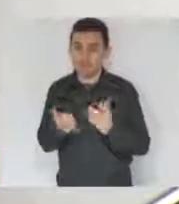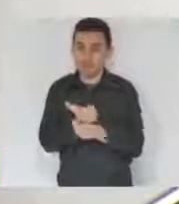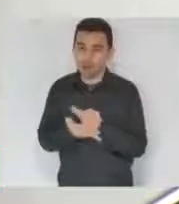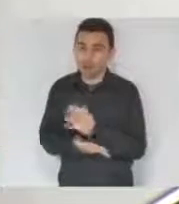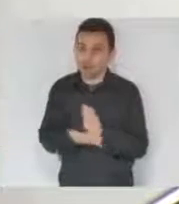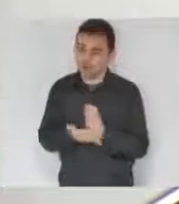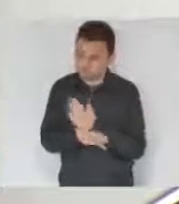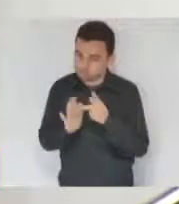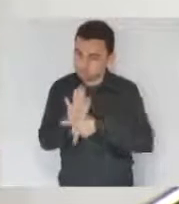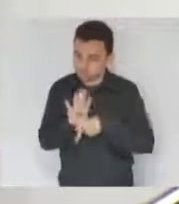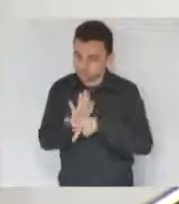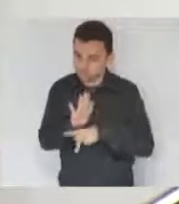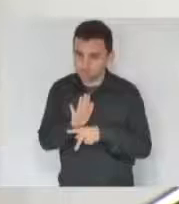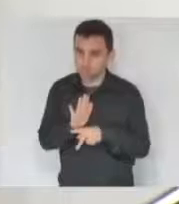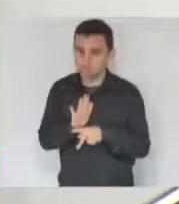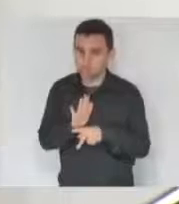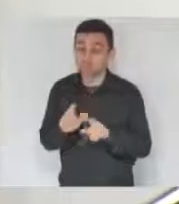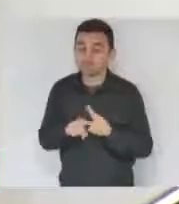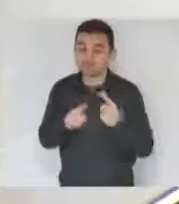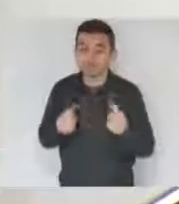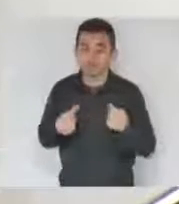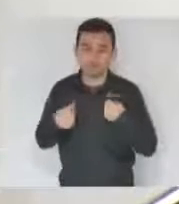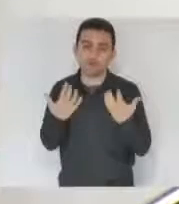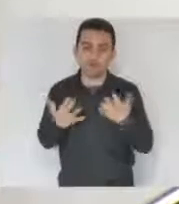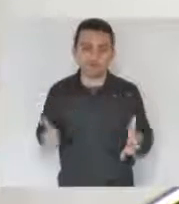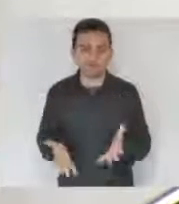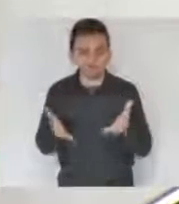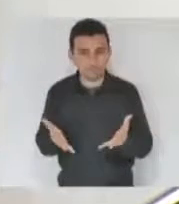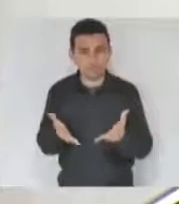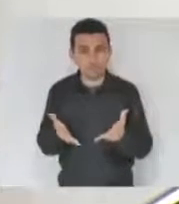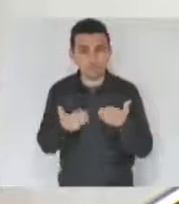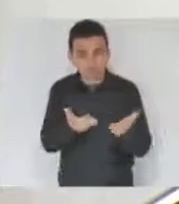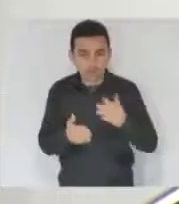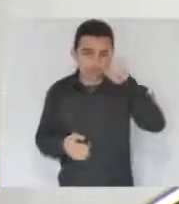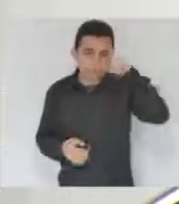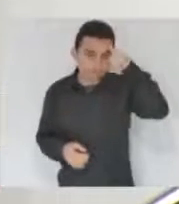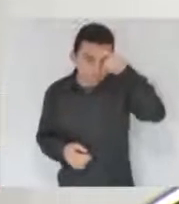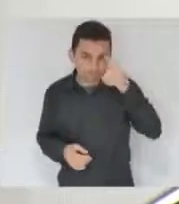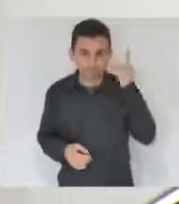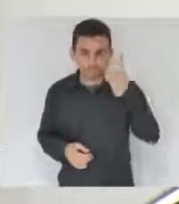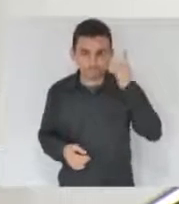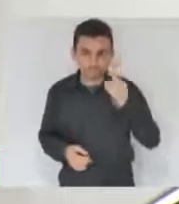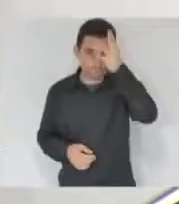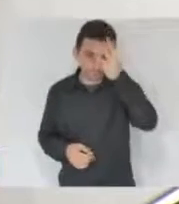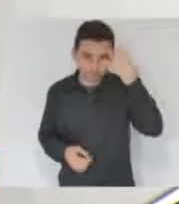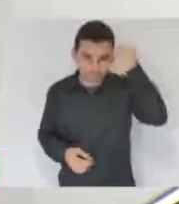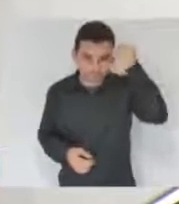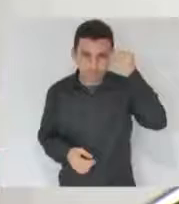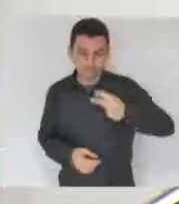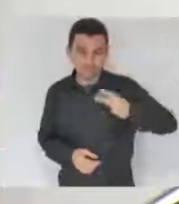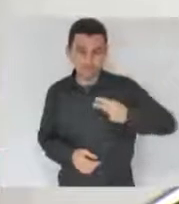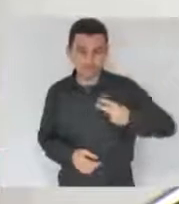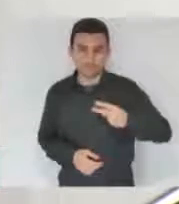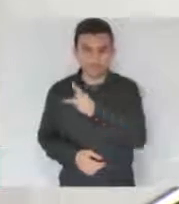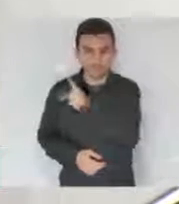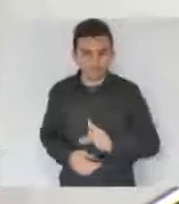E aí eu queria enaltecer o deputado Marcos Vieira, a deputada Luciane, nossa vice-presidente da Comissão de Finanças, todos